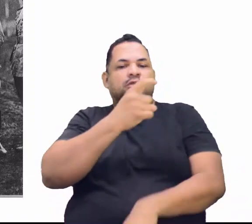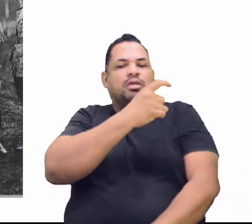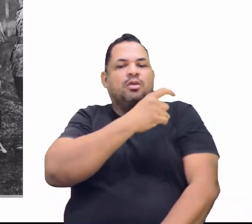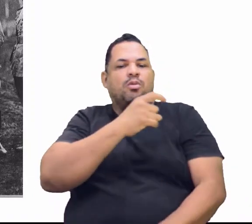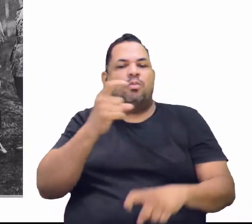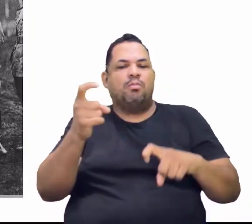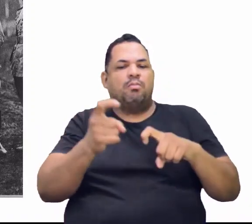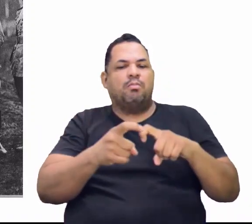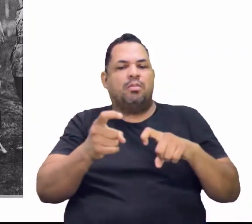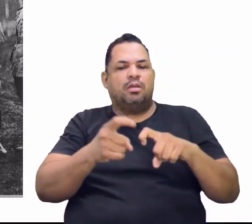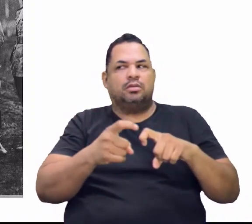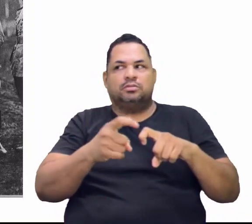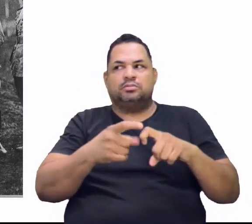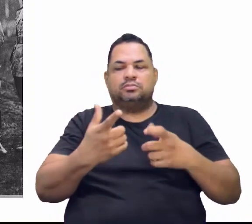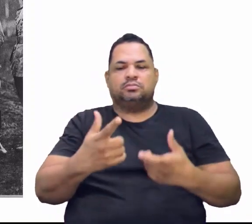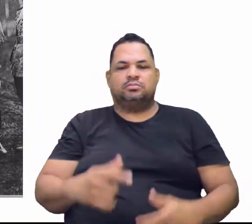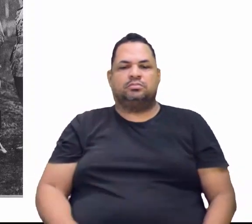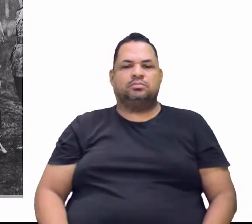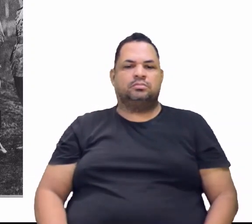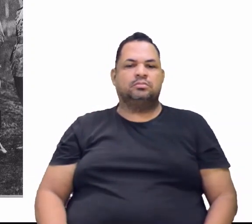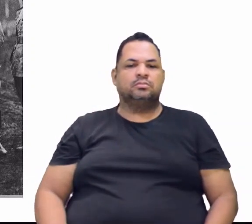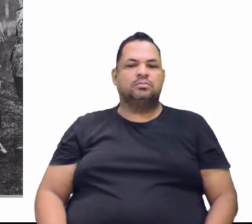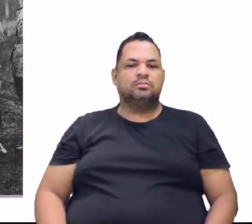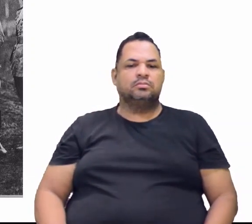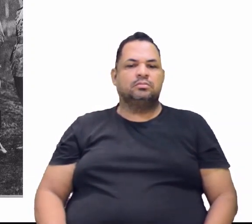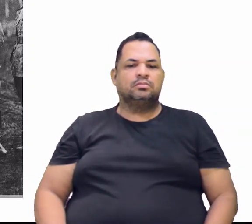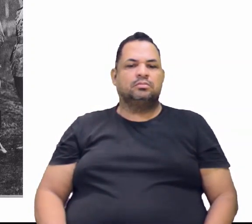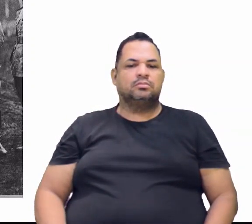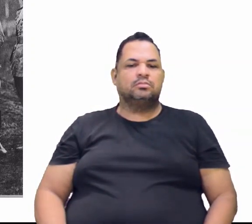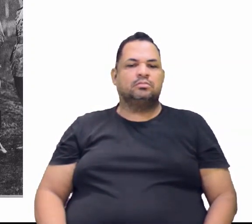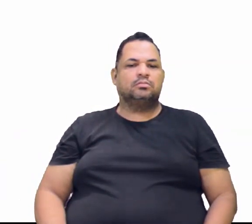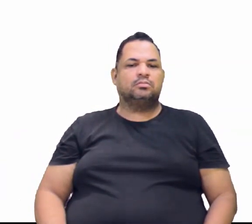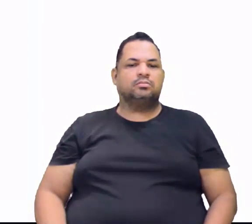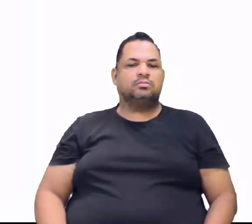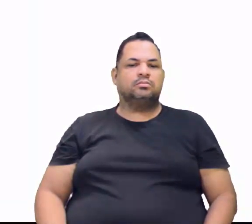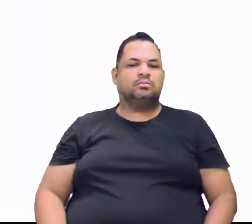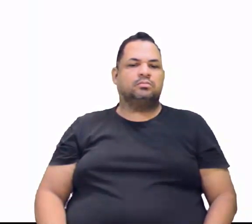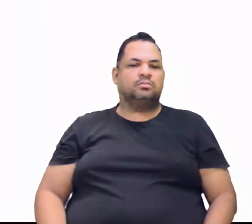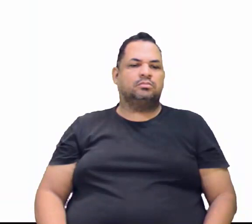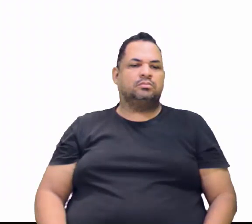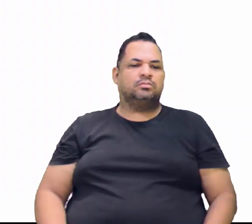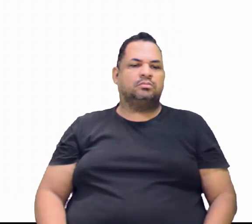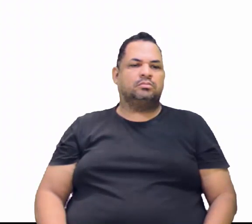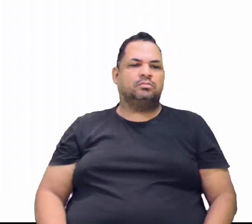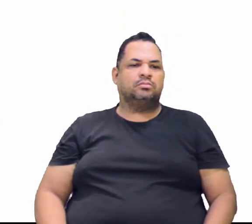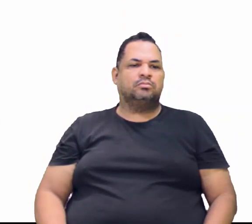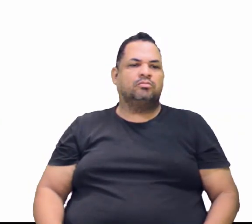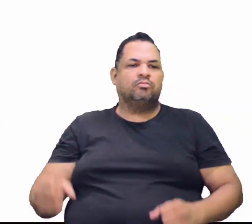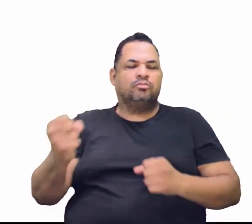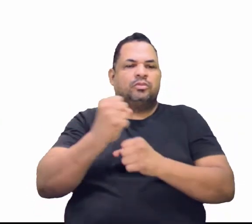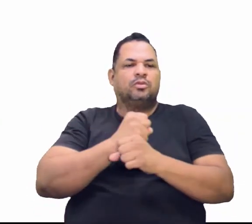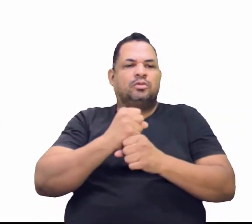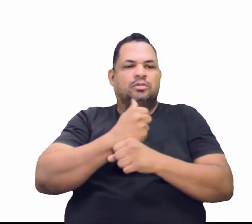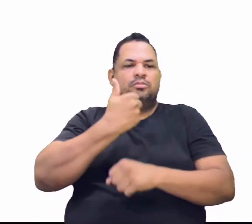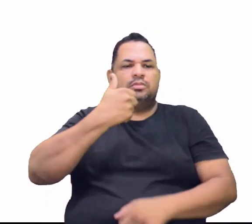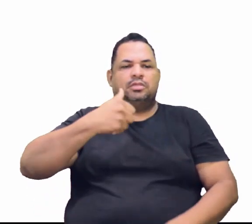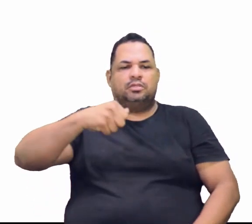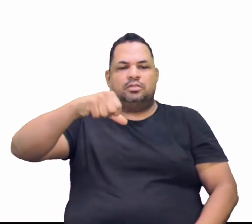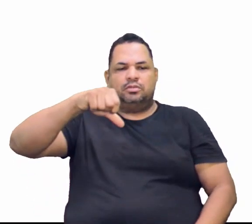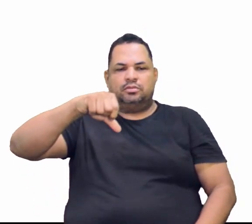expedição, do Estado-Maior. Tá certo? Em